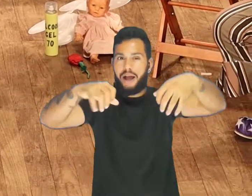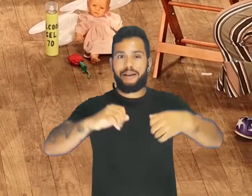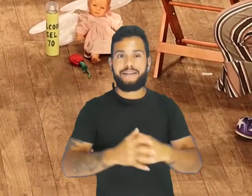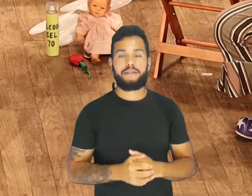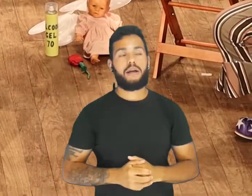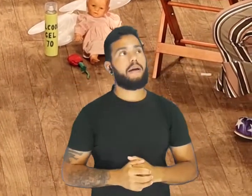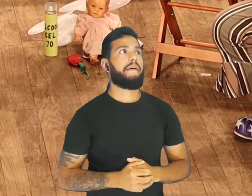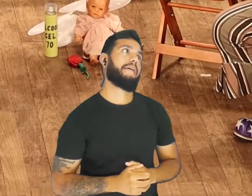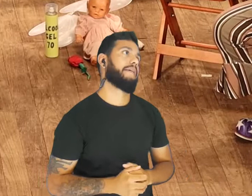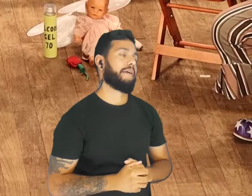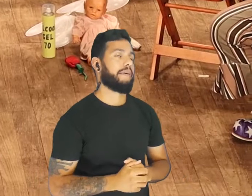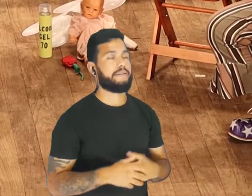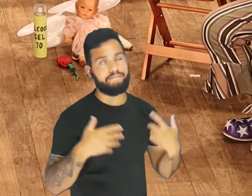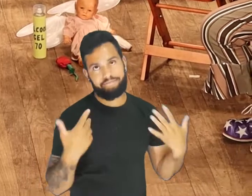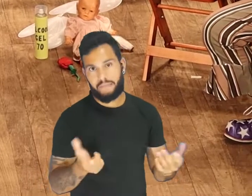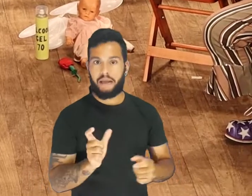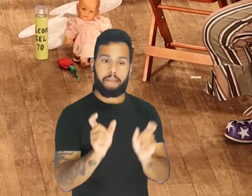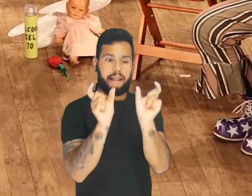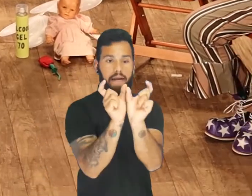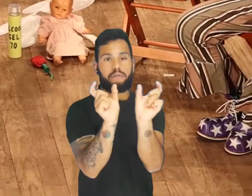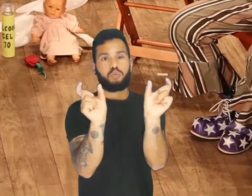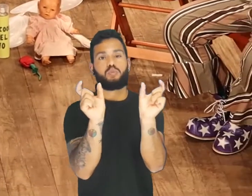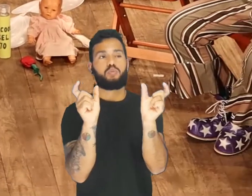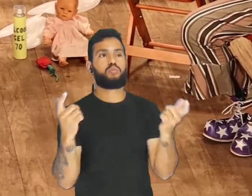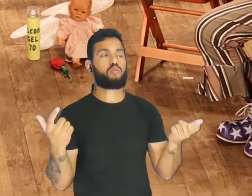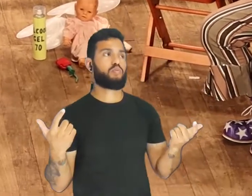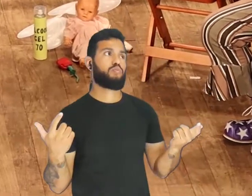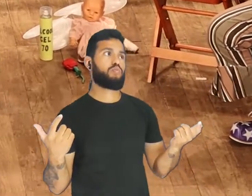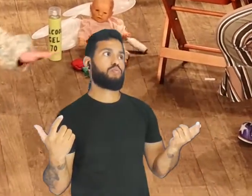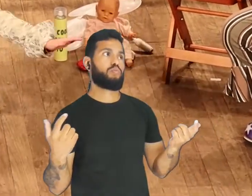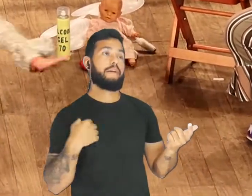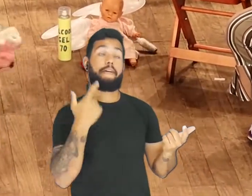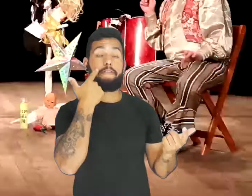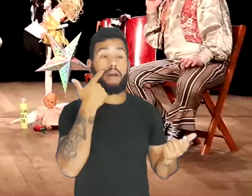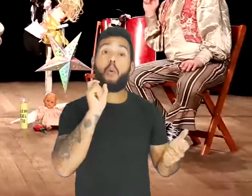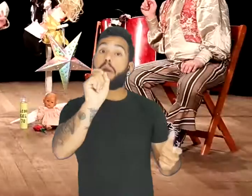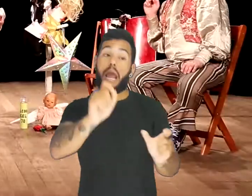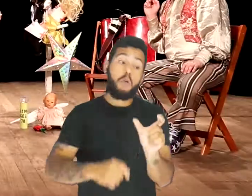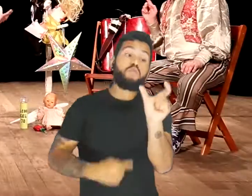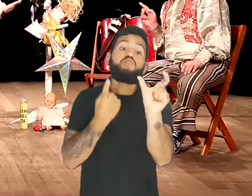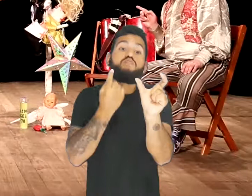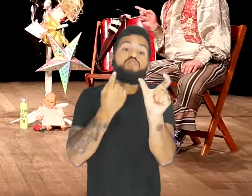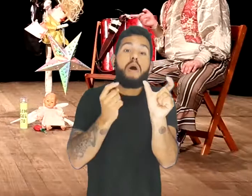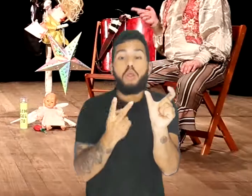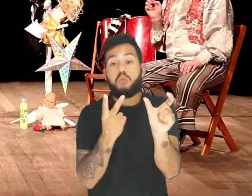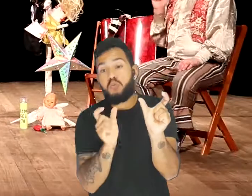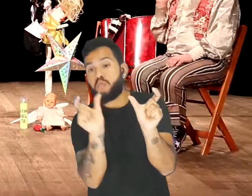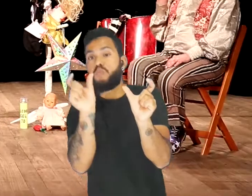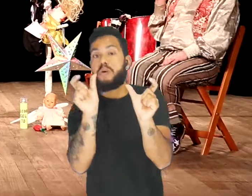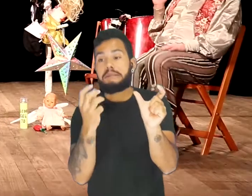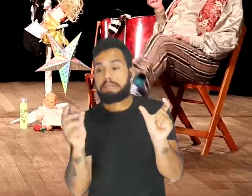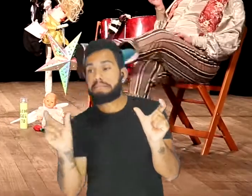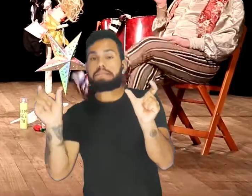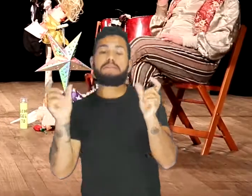O que é isso? Igreja mal-assombrada. Ah, mas é uma palavra composta. Eu fui muito bem. Mal-assombrada é uma palavra composta. É, mas eu fui aí muito a